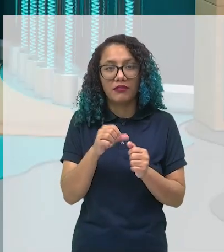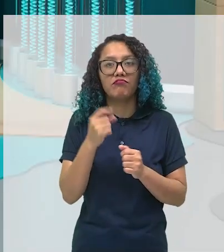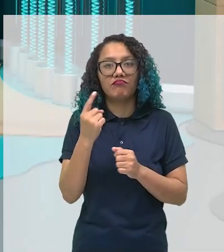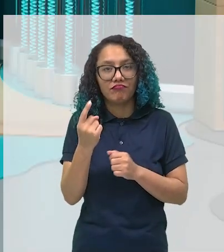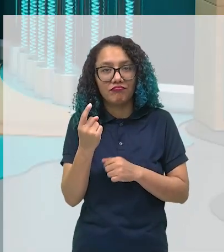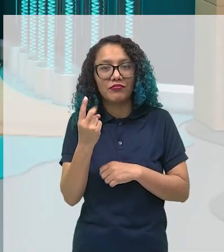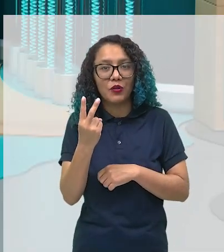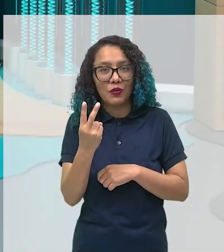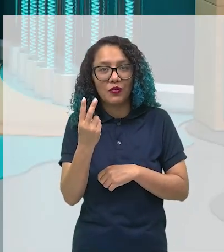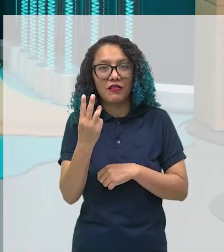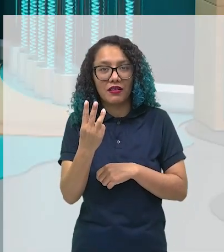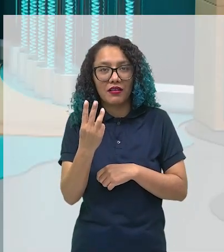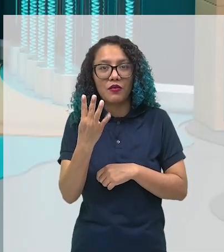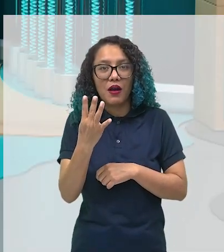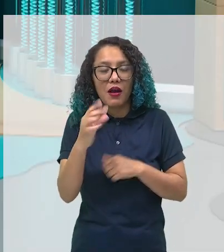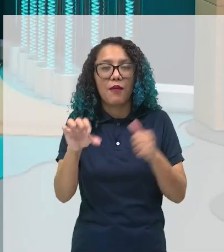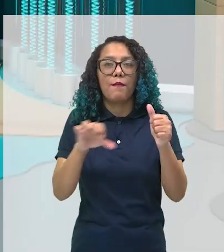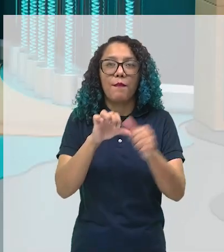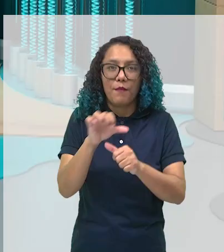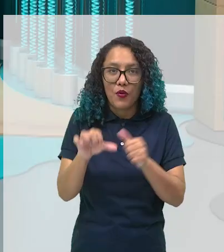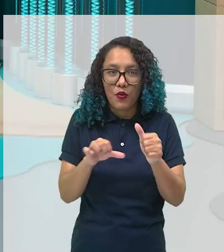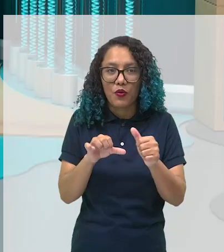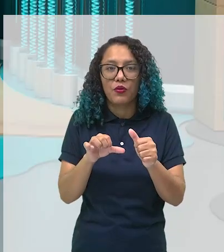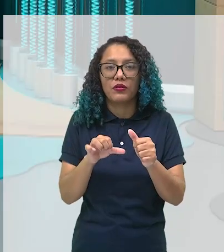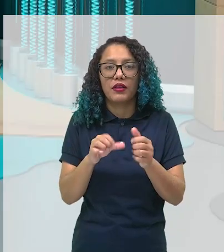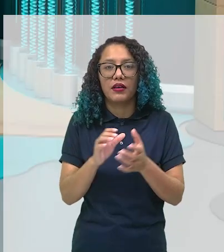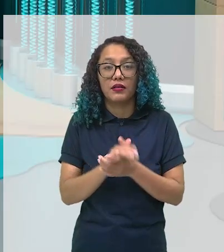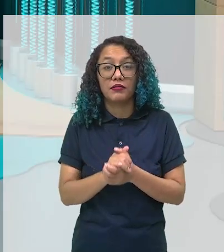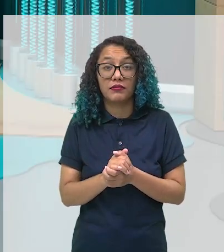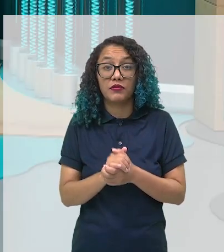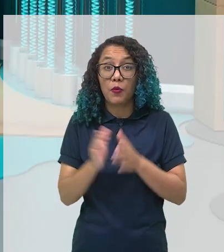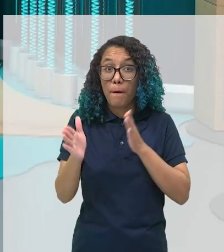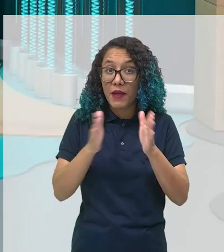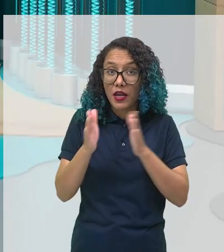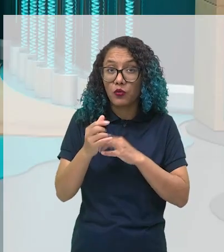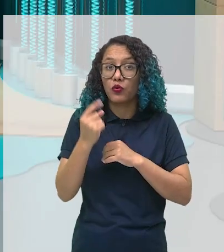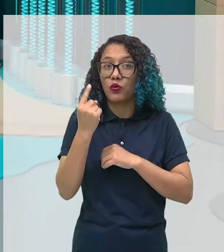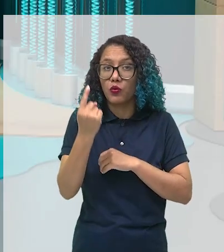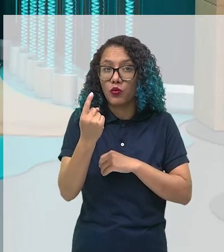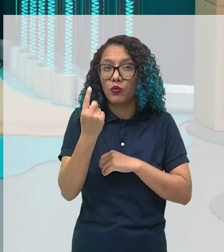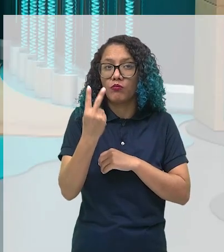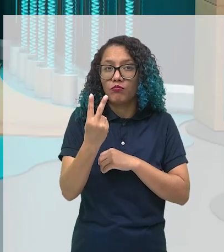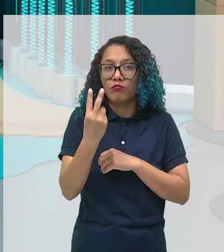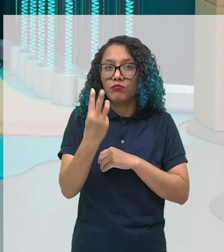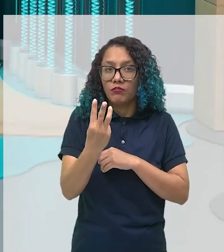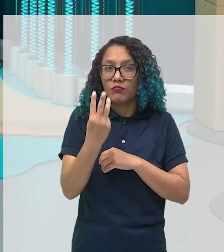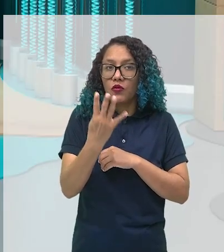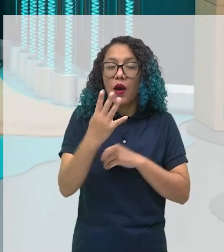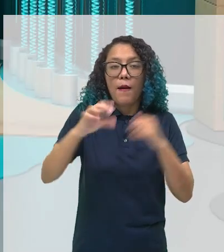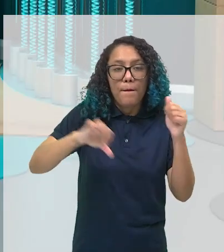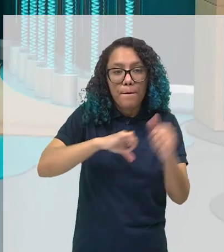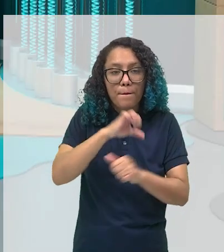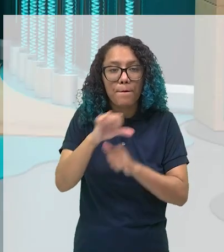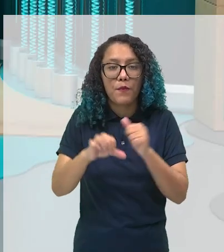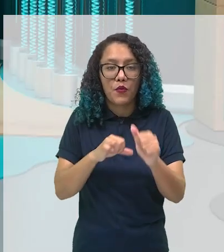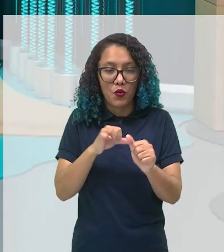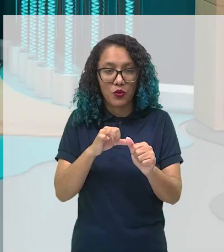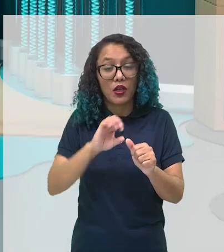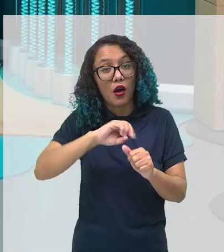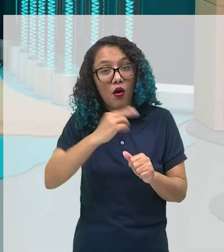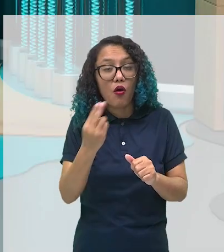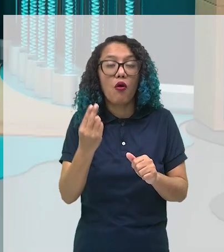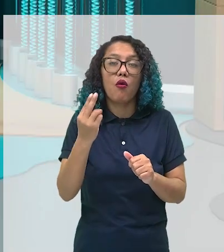muda. A cada tempo de 4 marcações você muda a direção ou faz